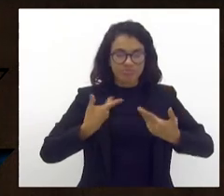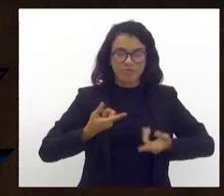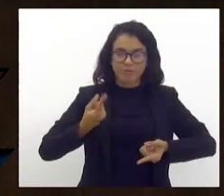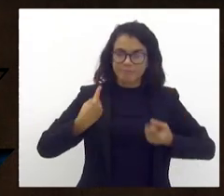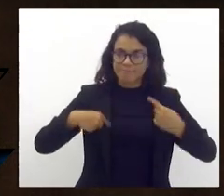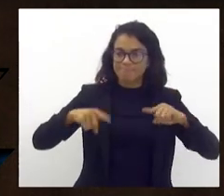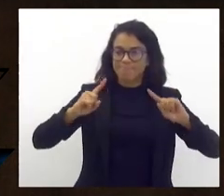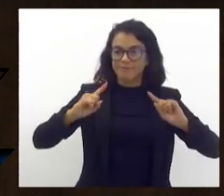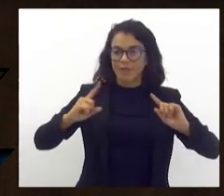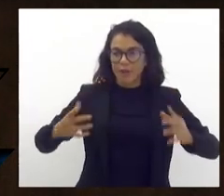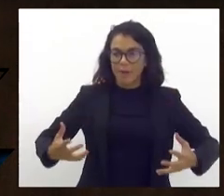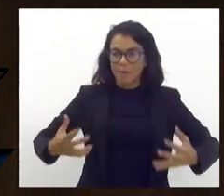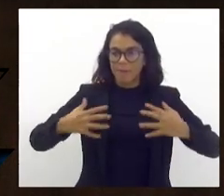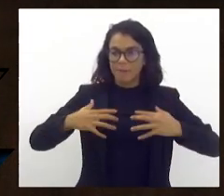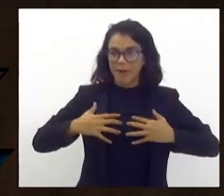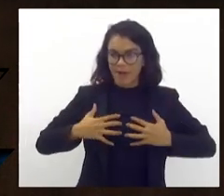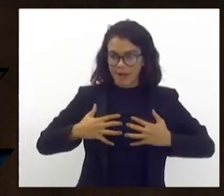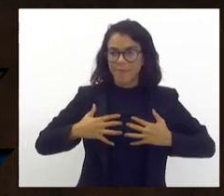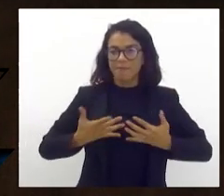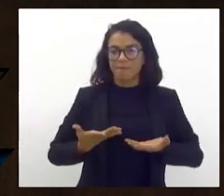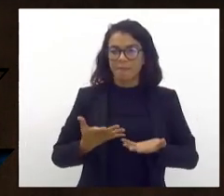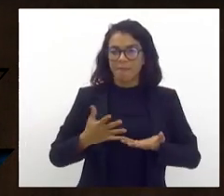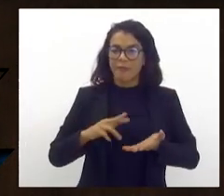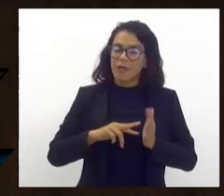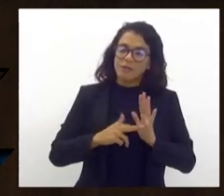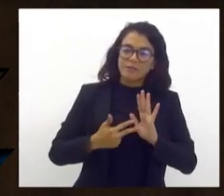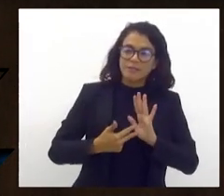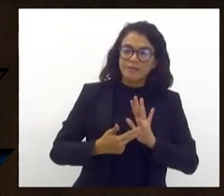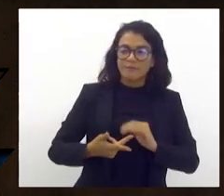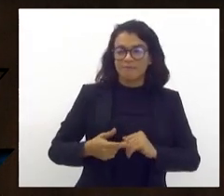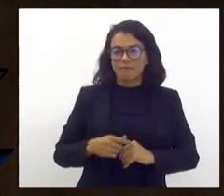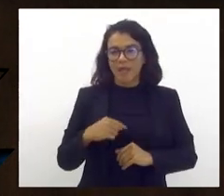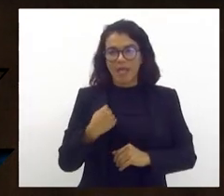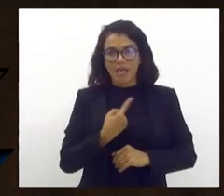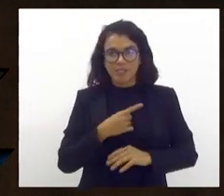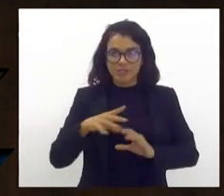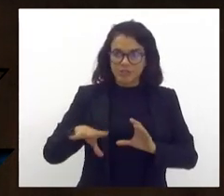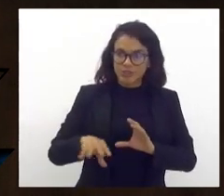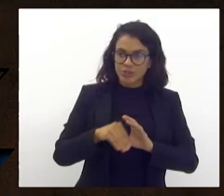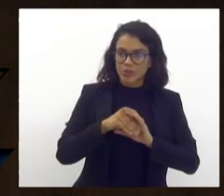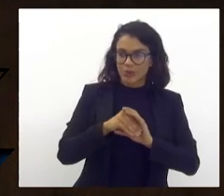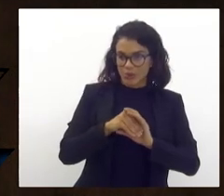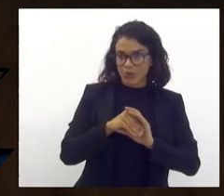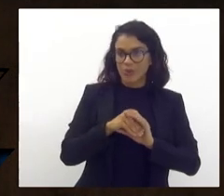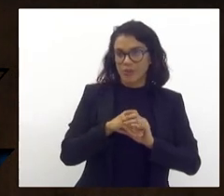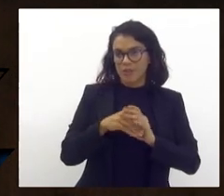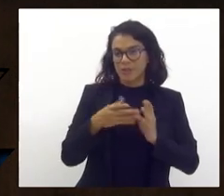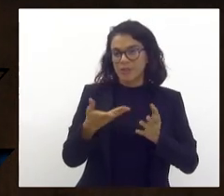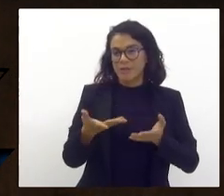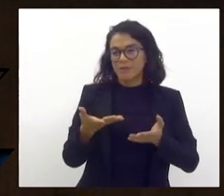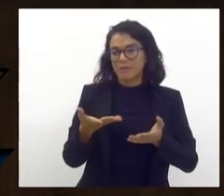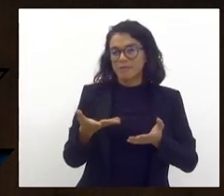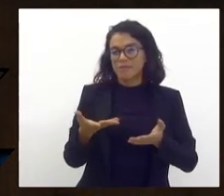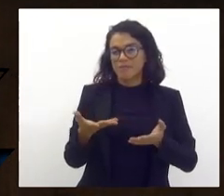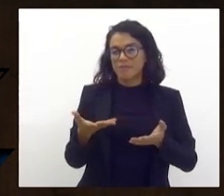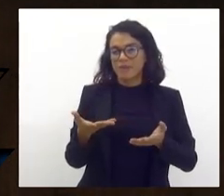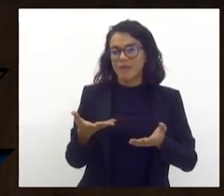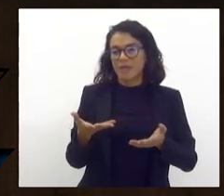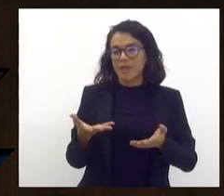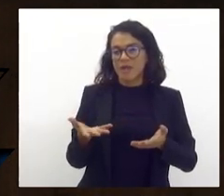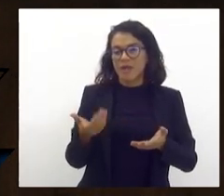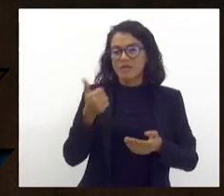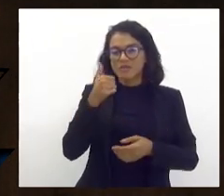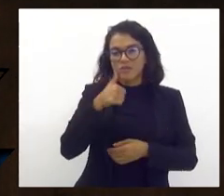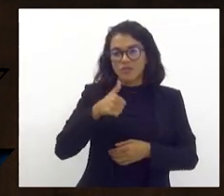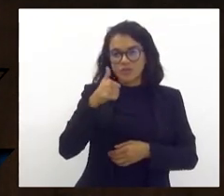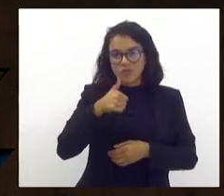mama nos casos que menciona. Ou seja, a gente inclui nesse processo aí, sem dúvida nenhuma, essas